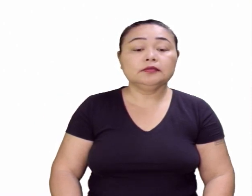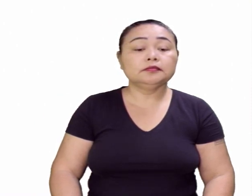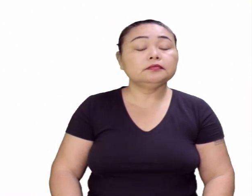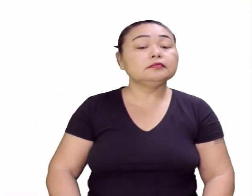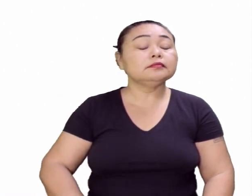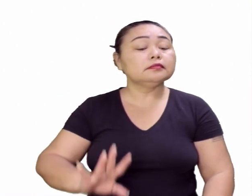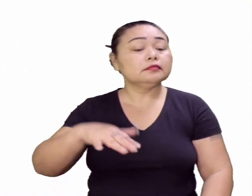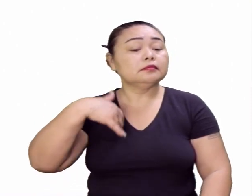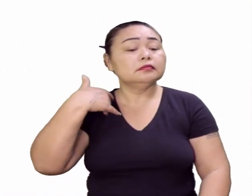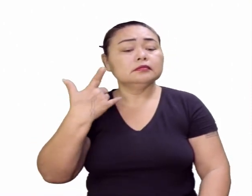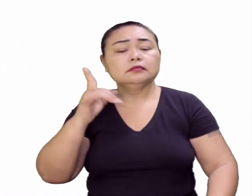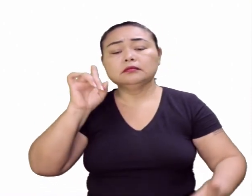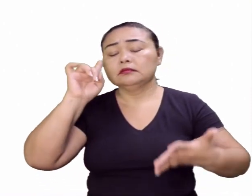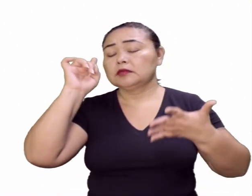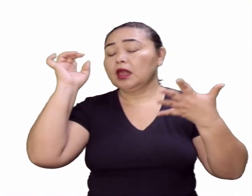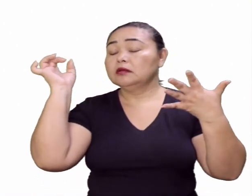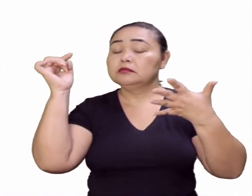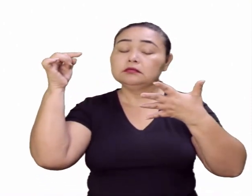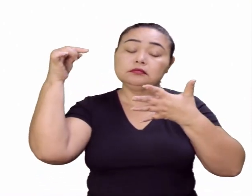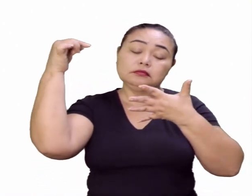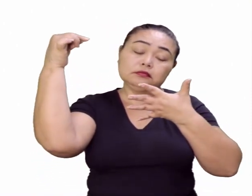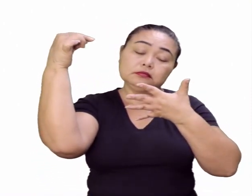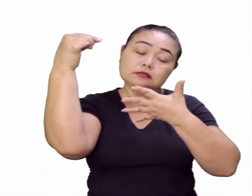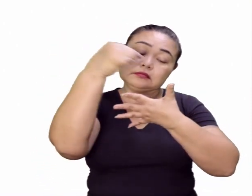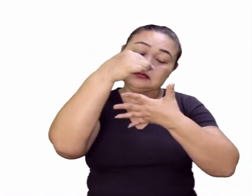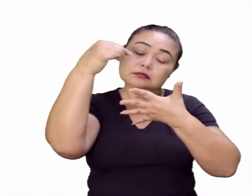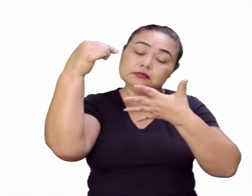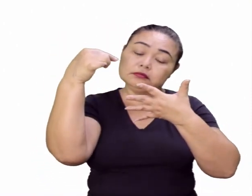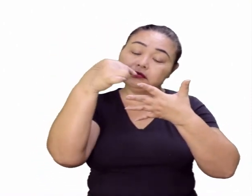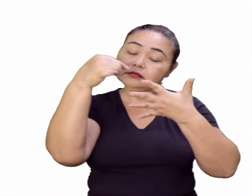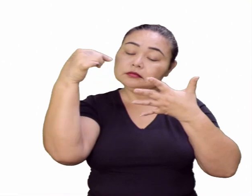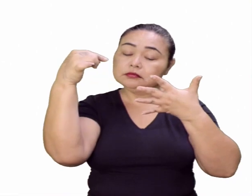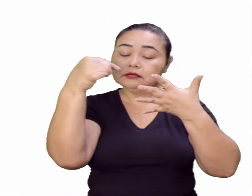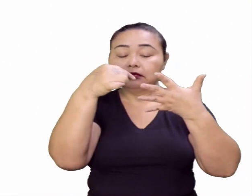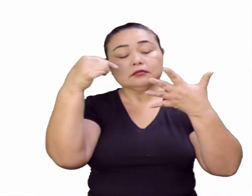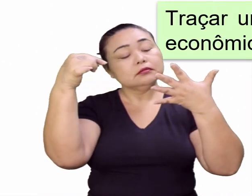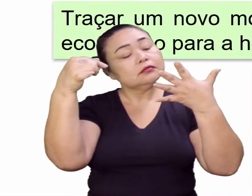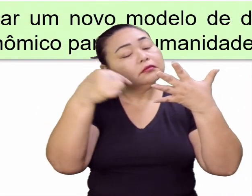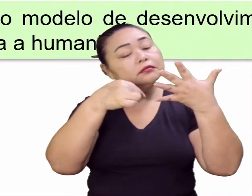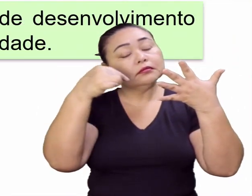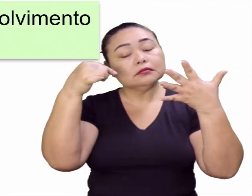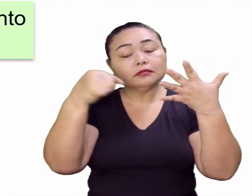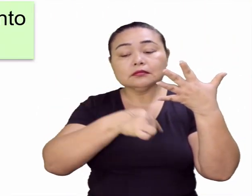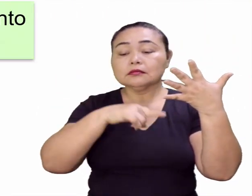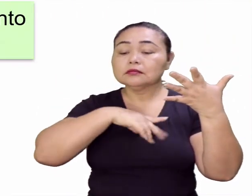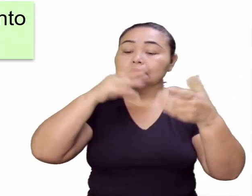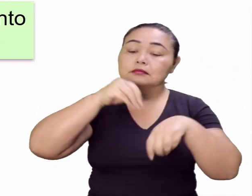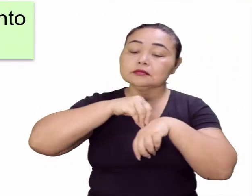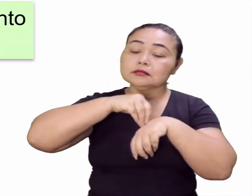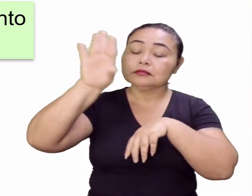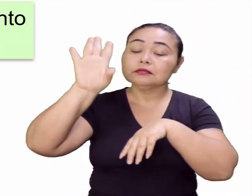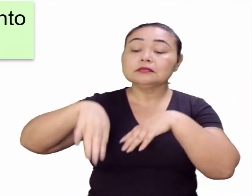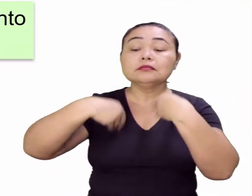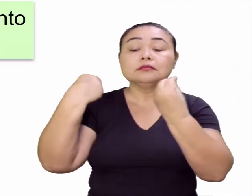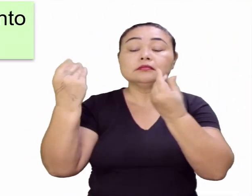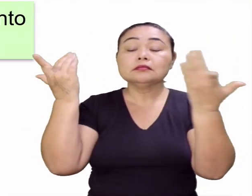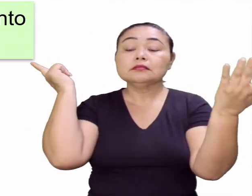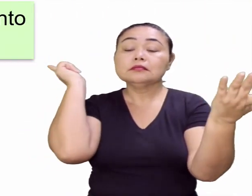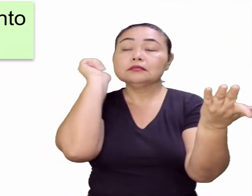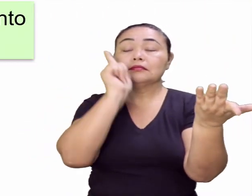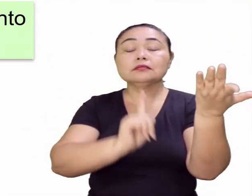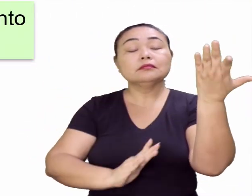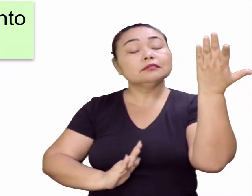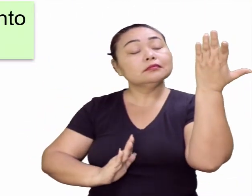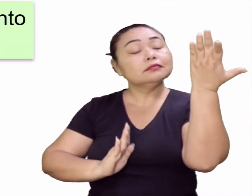Beleza, aí nós demos várias dicas como vamos atingir o desenvolvimento sustentável,